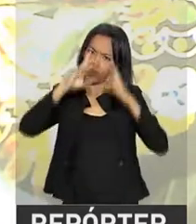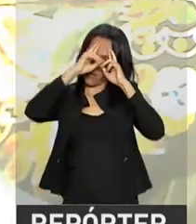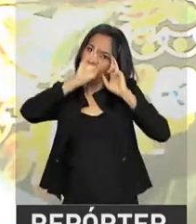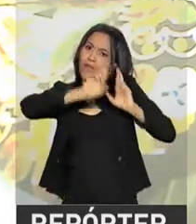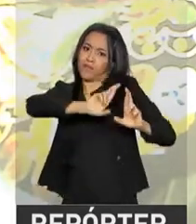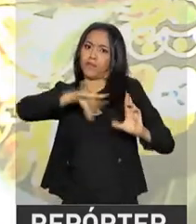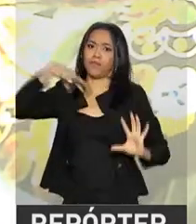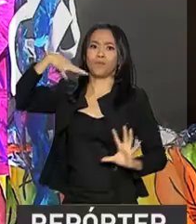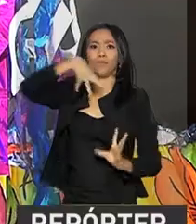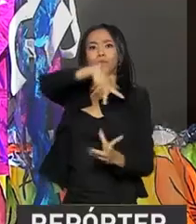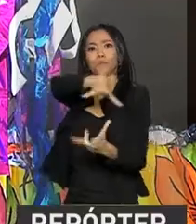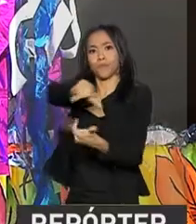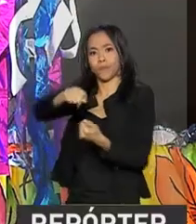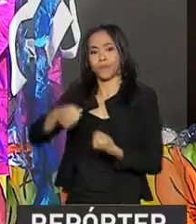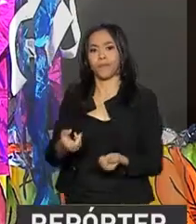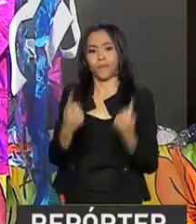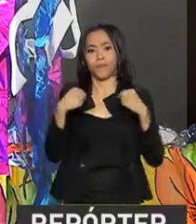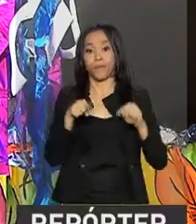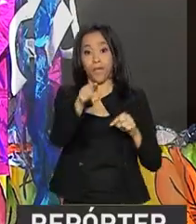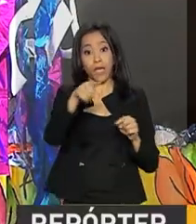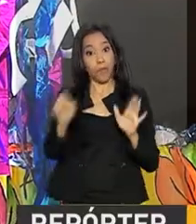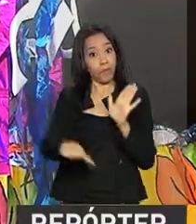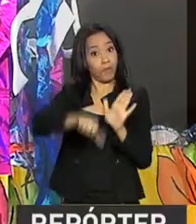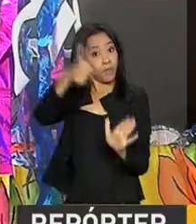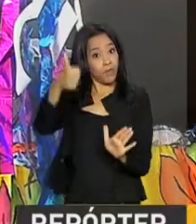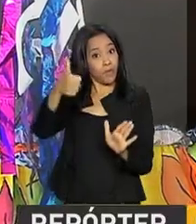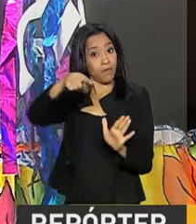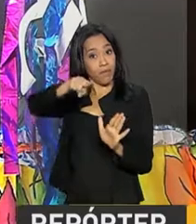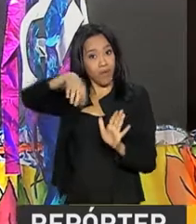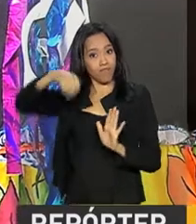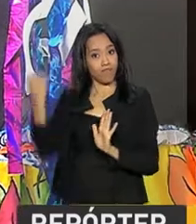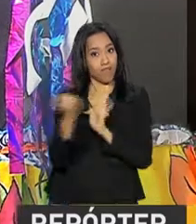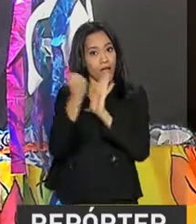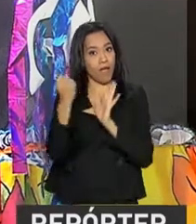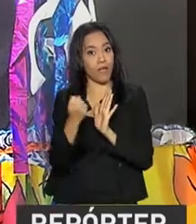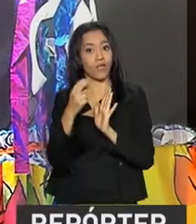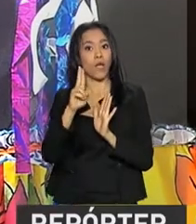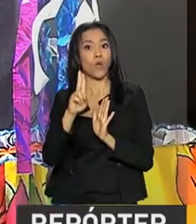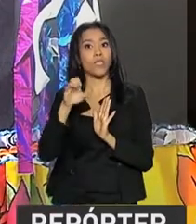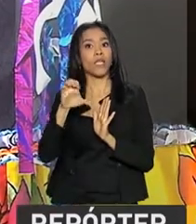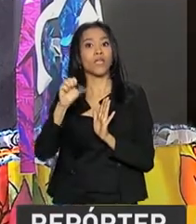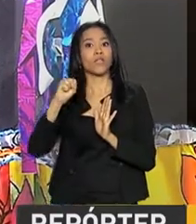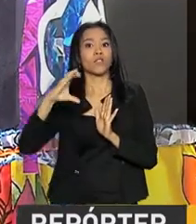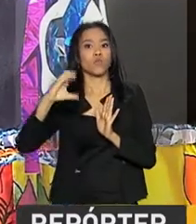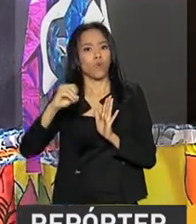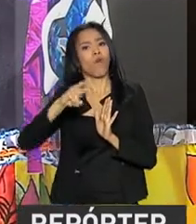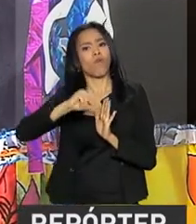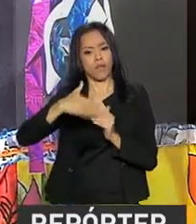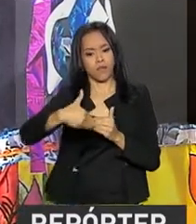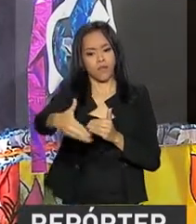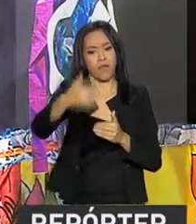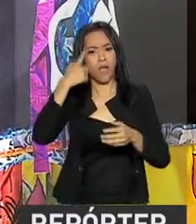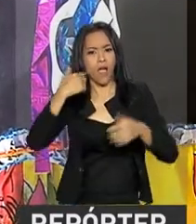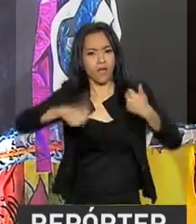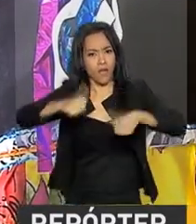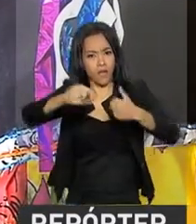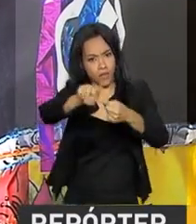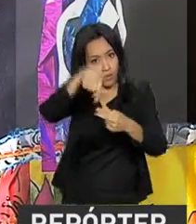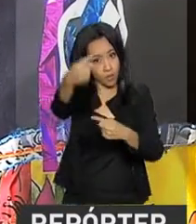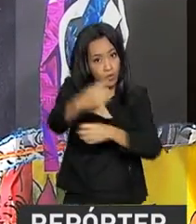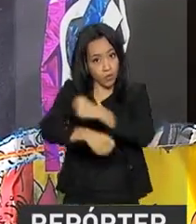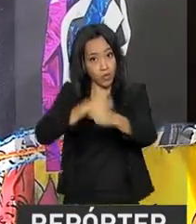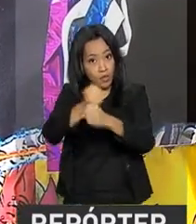como de toda a humanidade. Este é o primeiro passo para a titulação internacional, que será analisada já no próximo ano. Caso